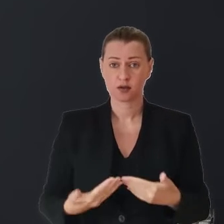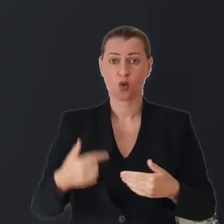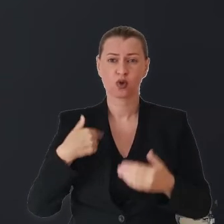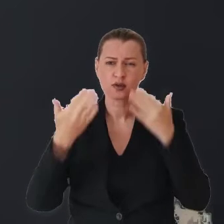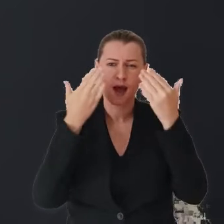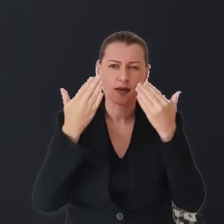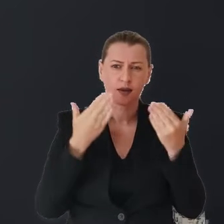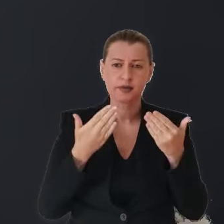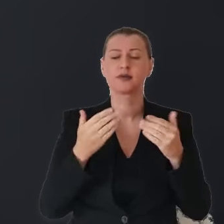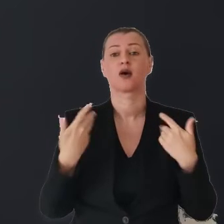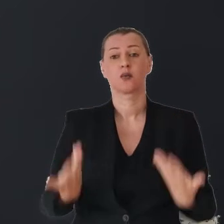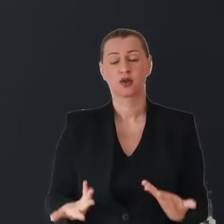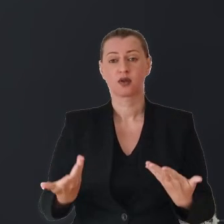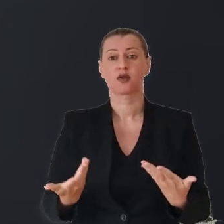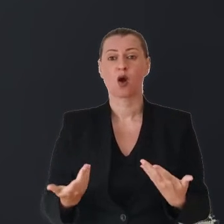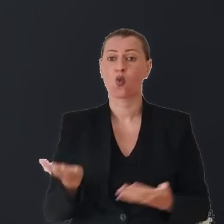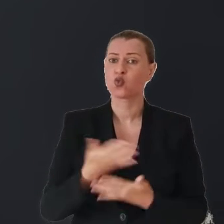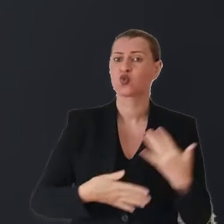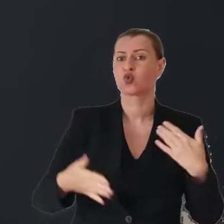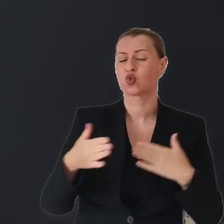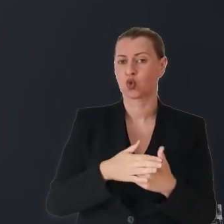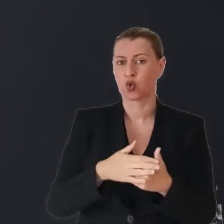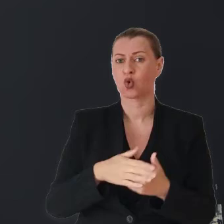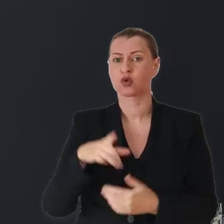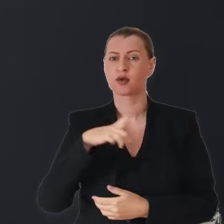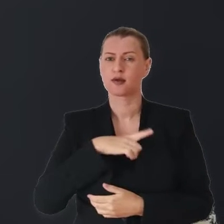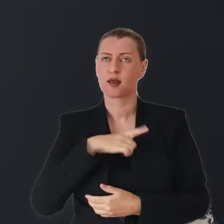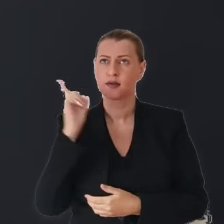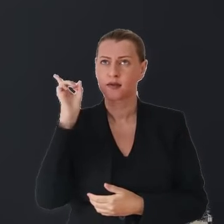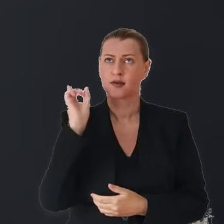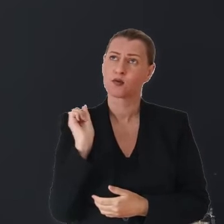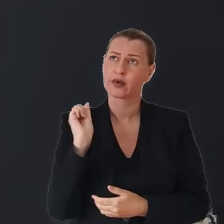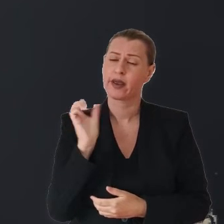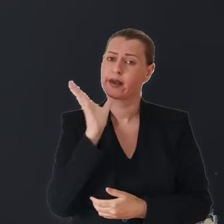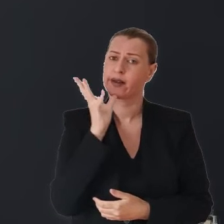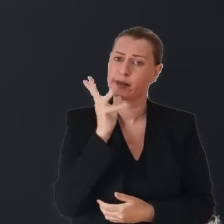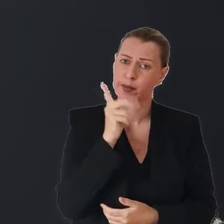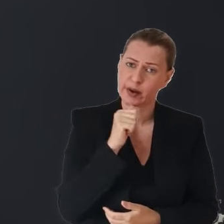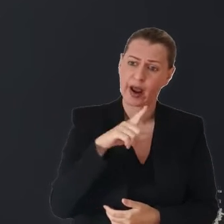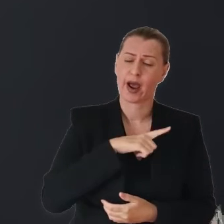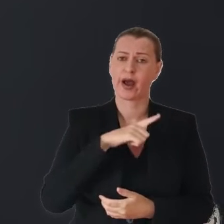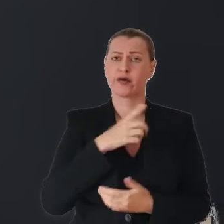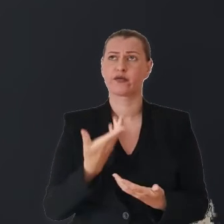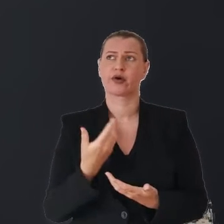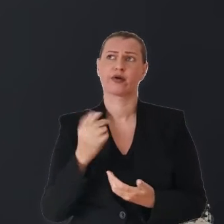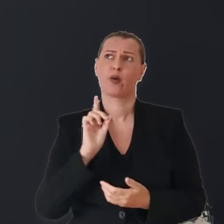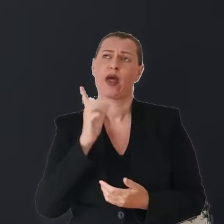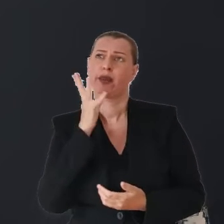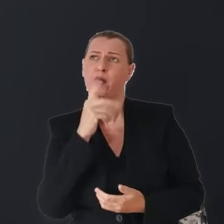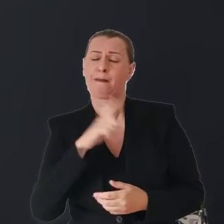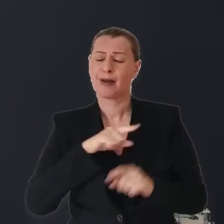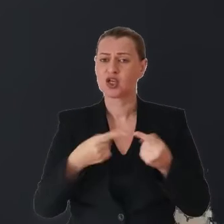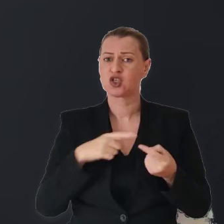gente analisou, e aí tudo que era antes a gente demorava, assim, não é que demorava, mas tinha um trâmite de 30 dias para o